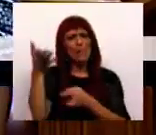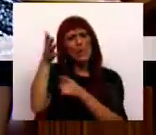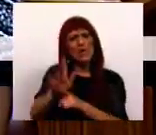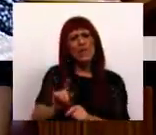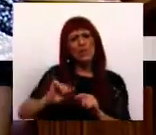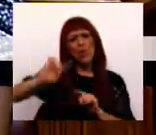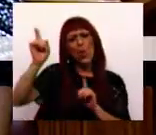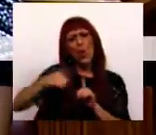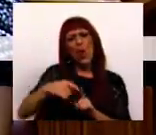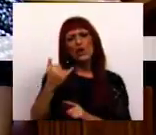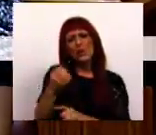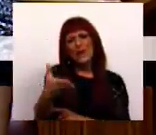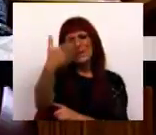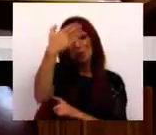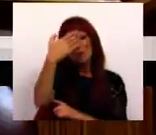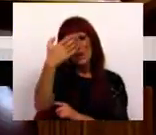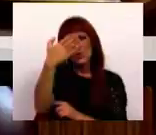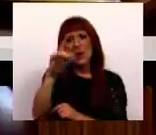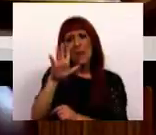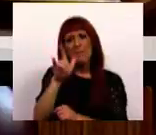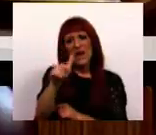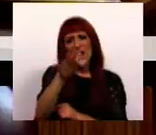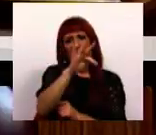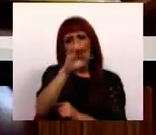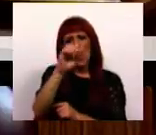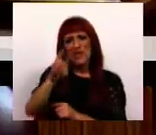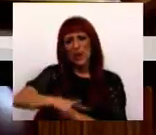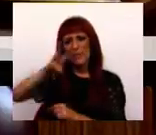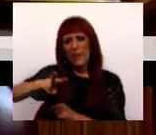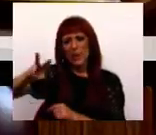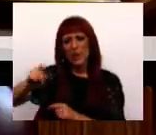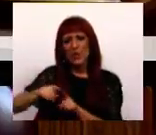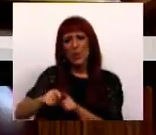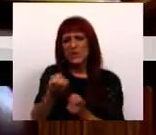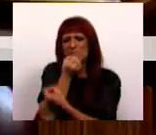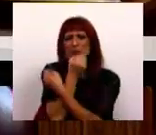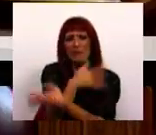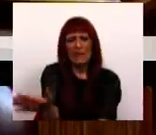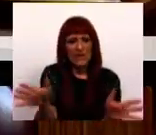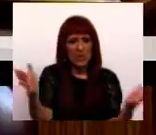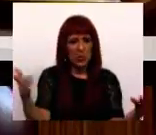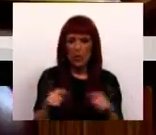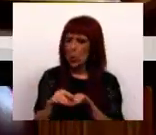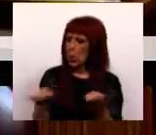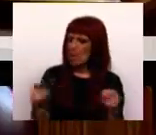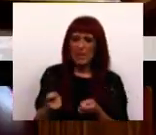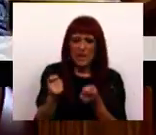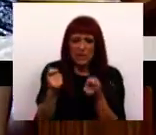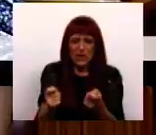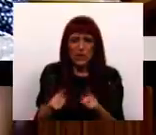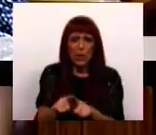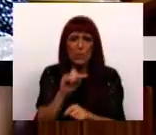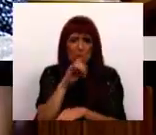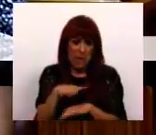exemplo, no ano de 2017, 1.400 milhões de euros fossem desperdiçados ao nível de investimento que